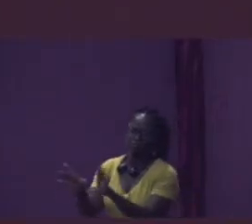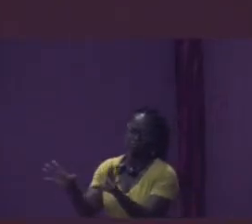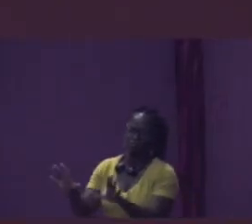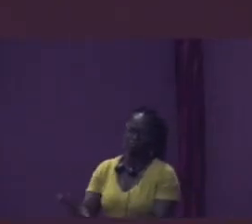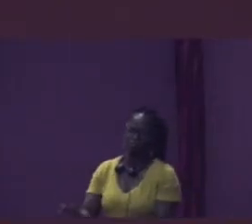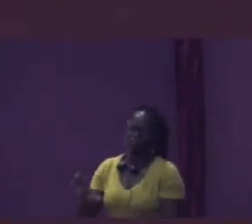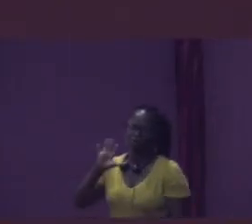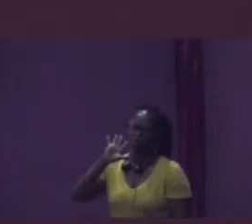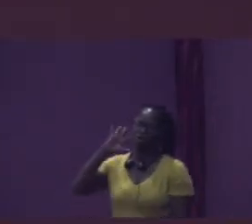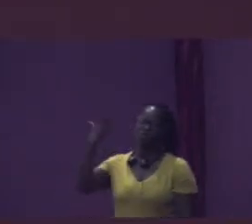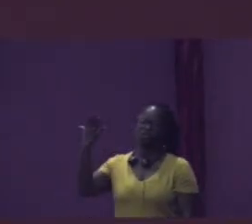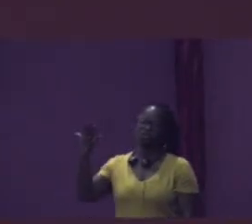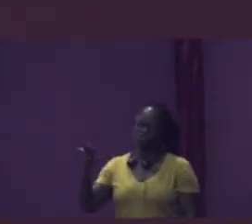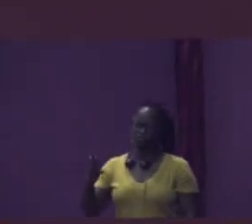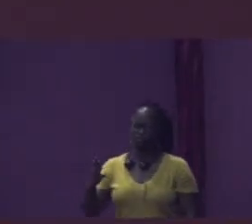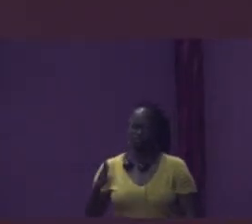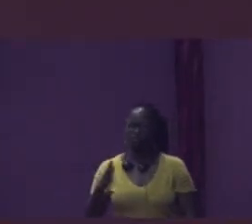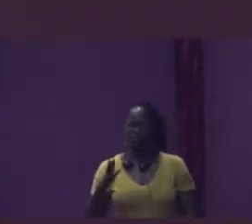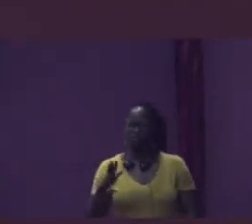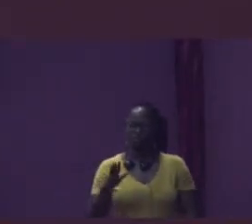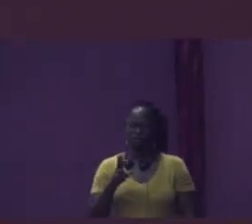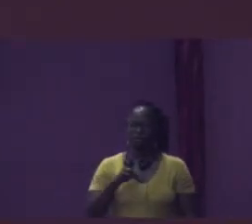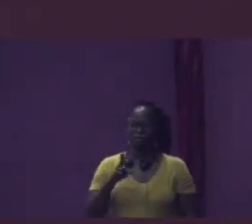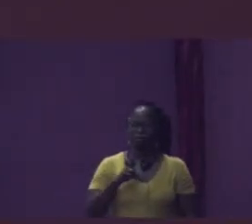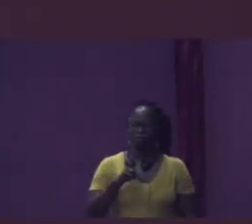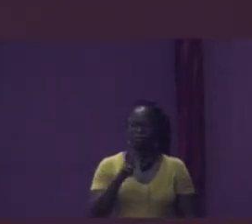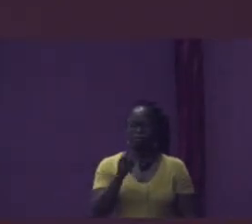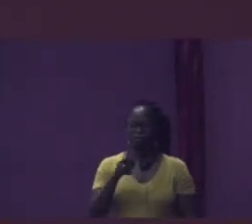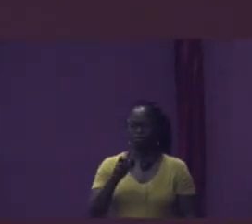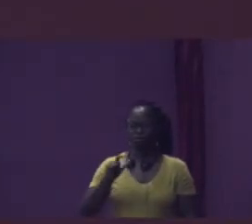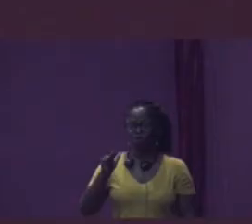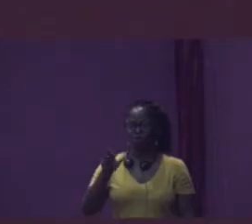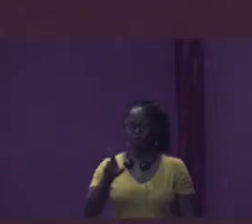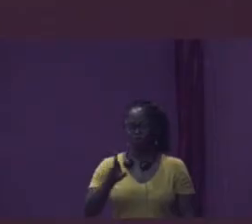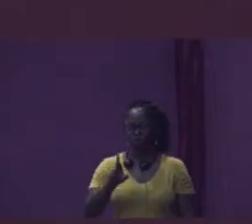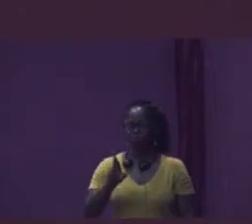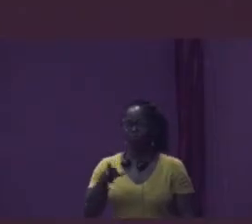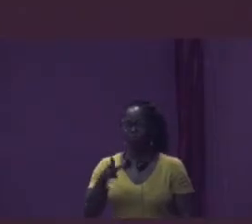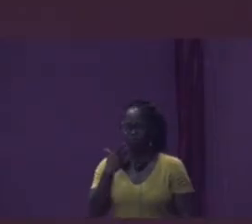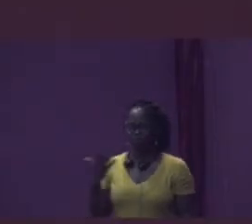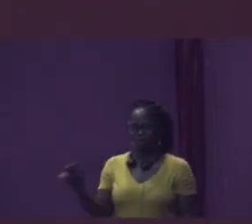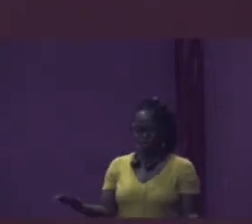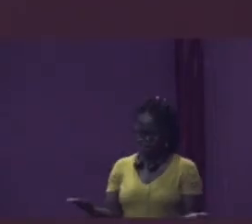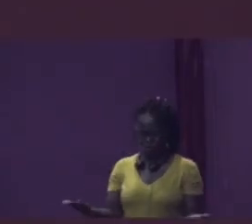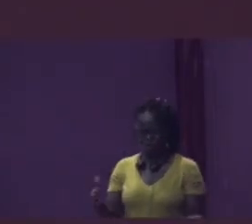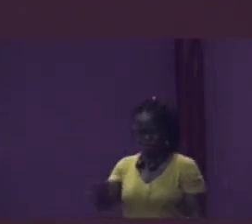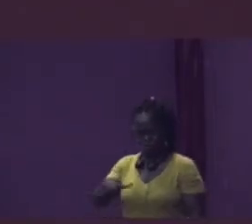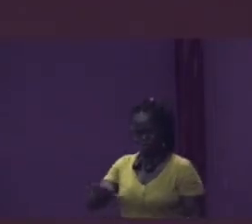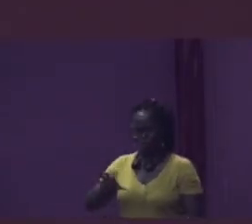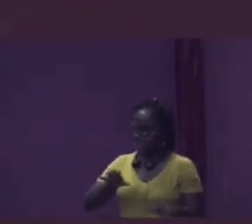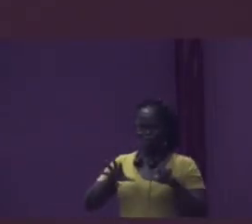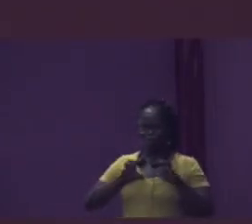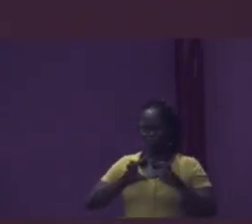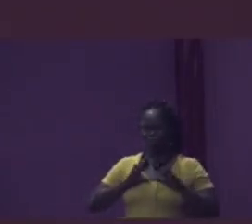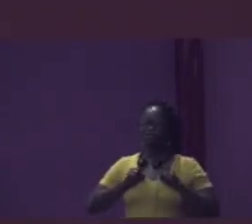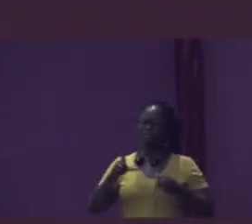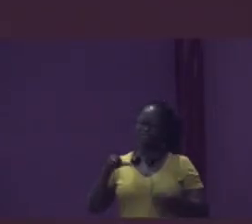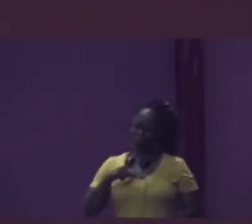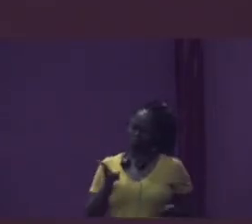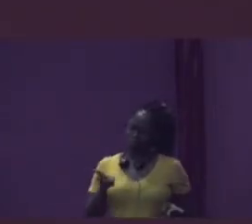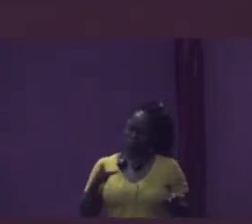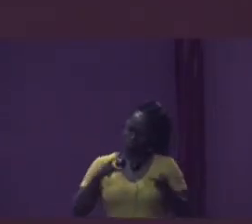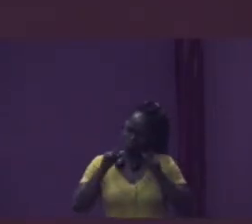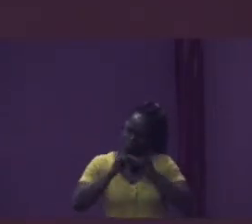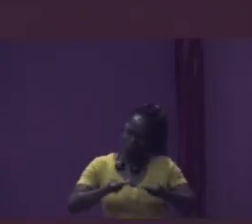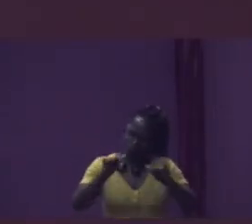peso atribuído a cada tipo de risco. Nesse cenário, os riscos calculados epidemiologicamente, mesmo que venham a ser